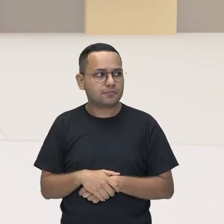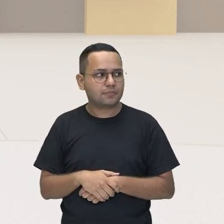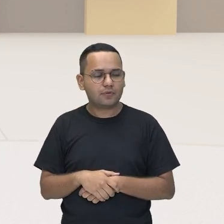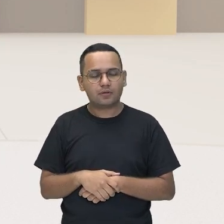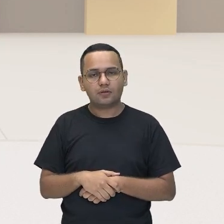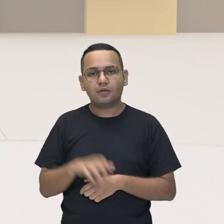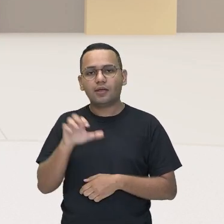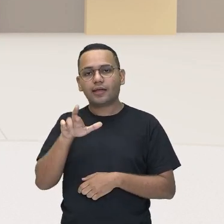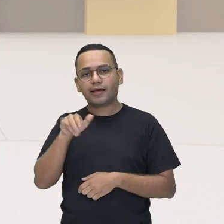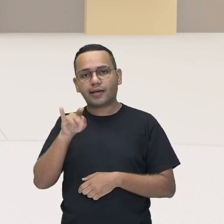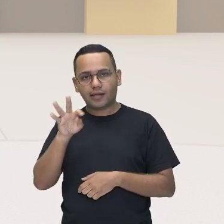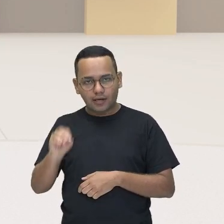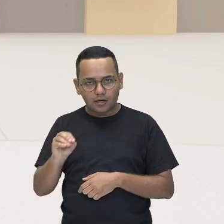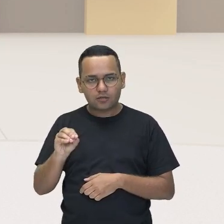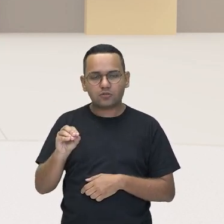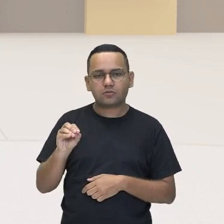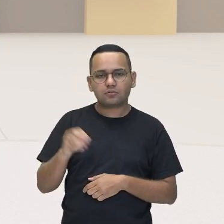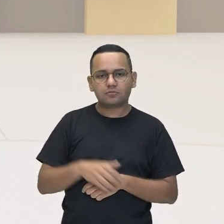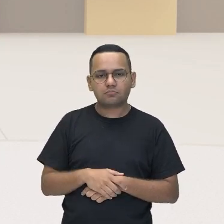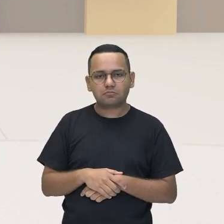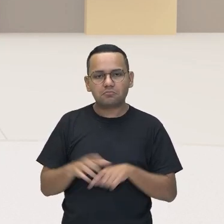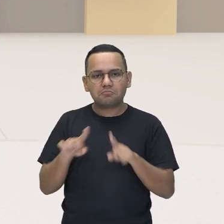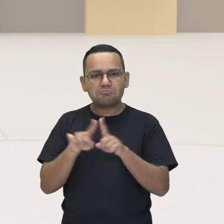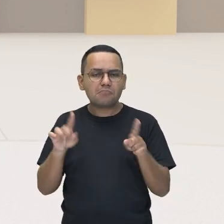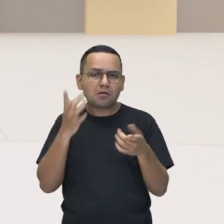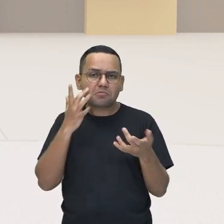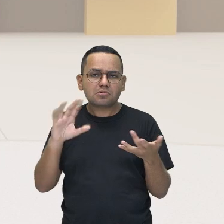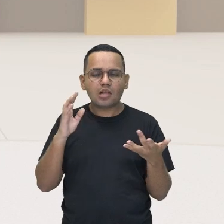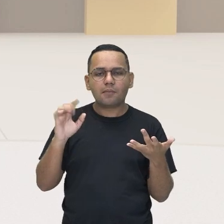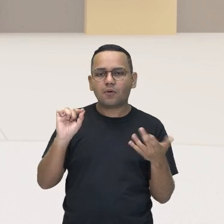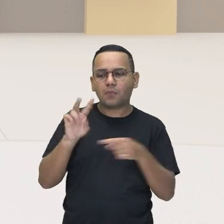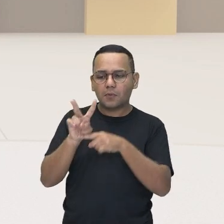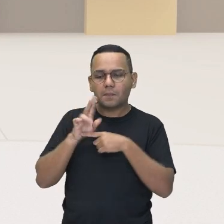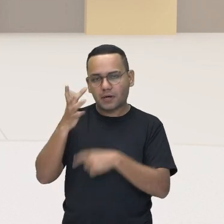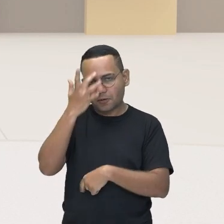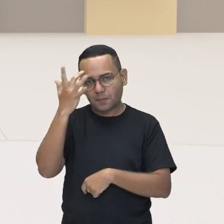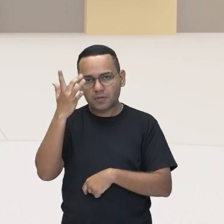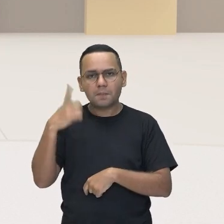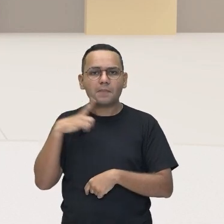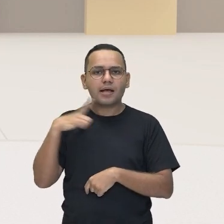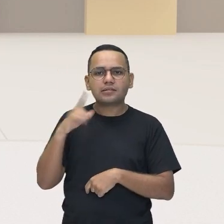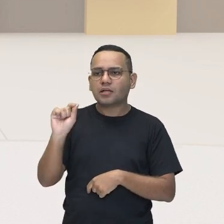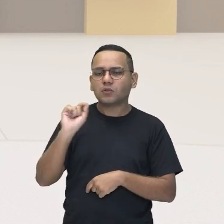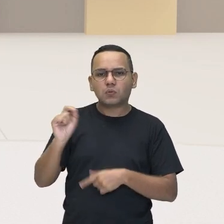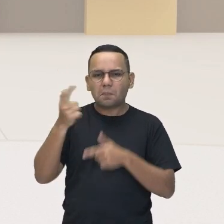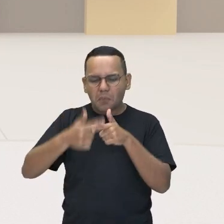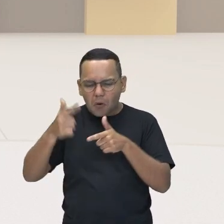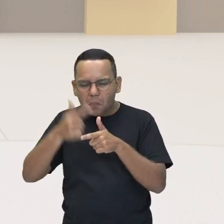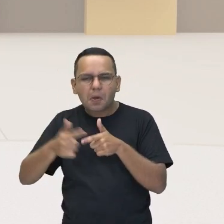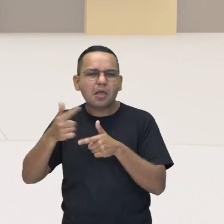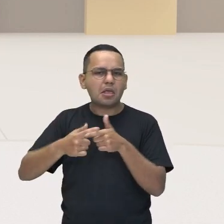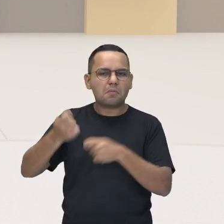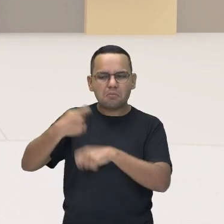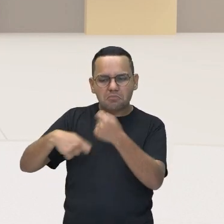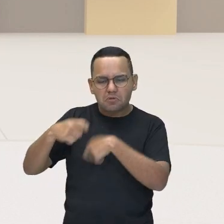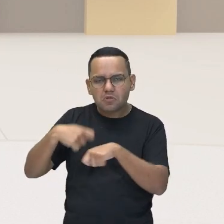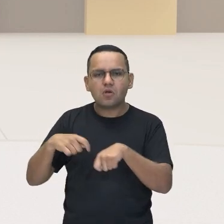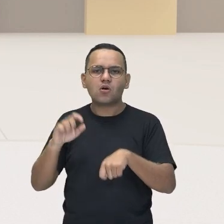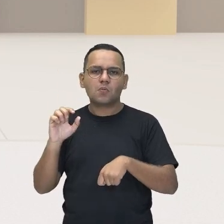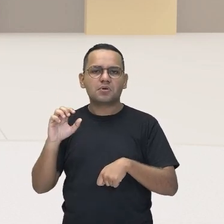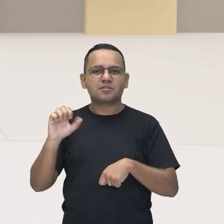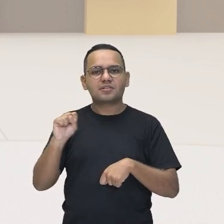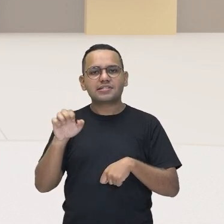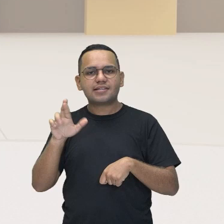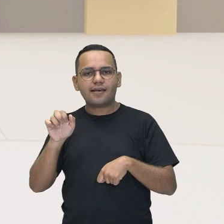não tenho como fazer crédito pessoal, porque eu estou com restrição, né, no SPC, e aí? Tem o